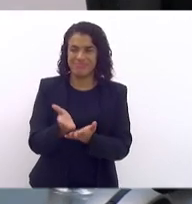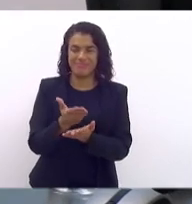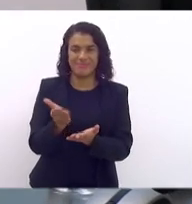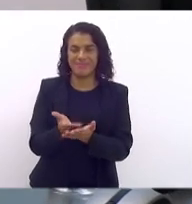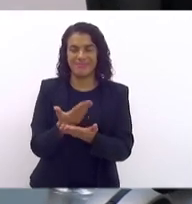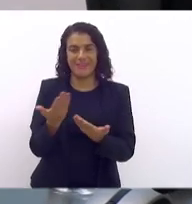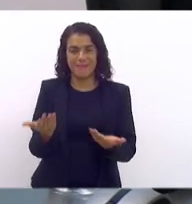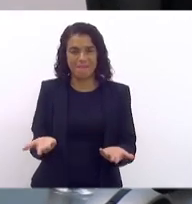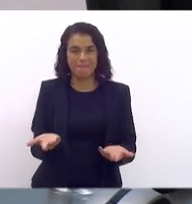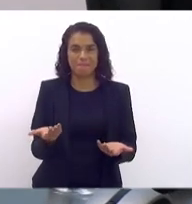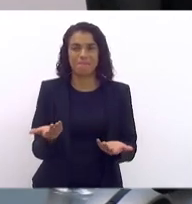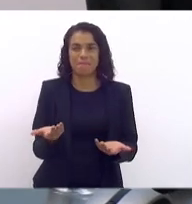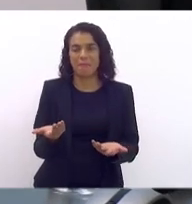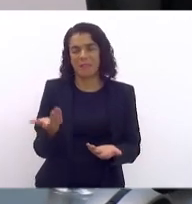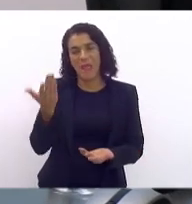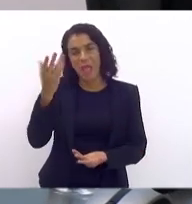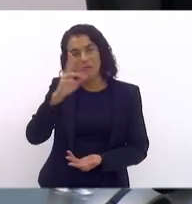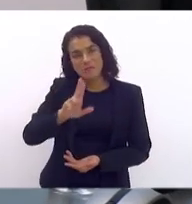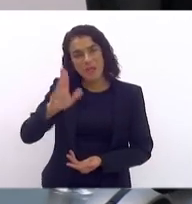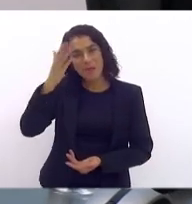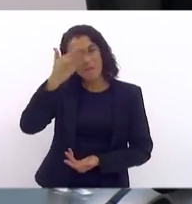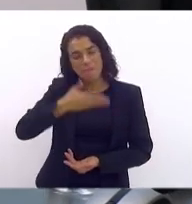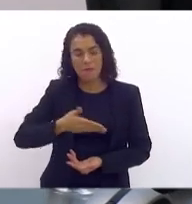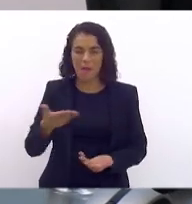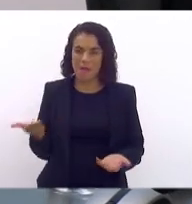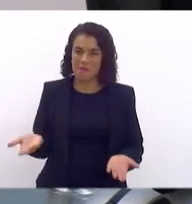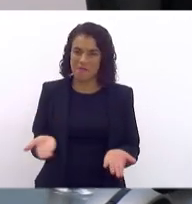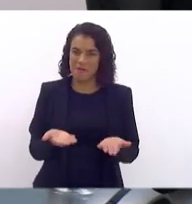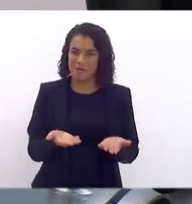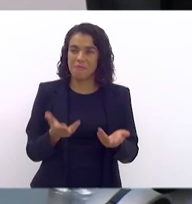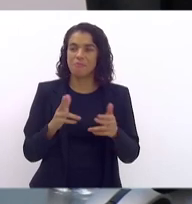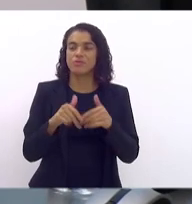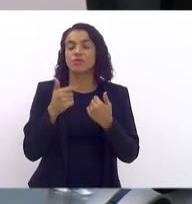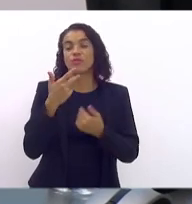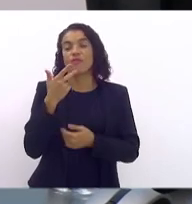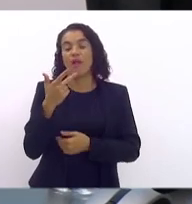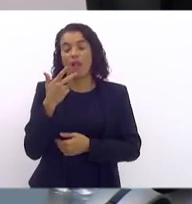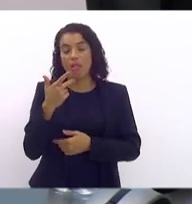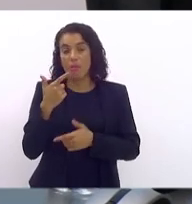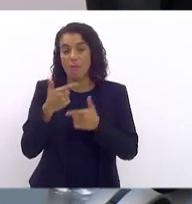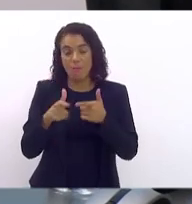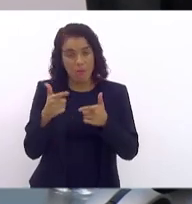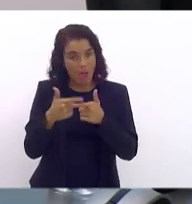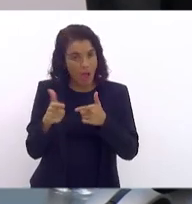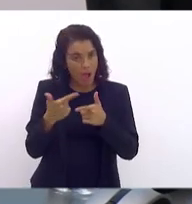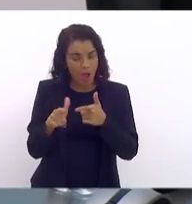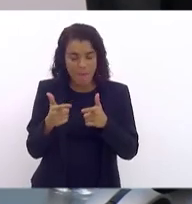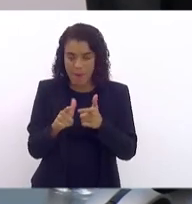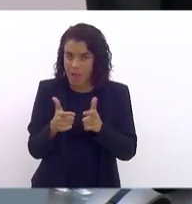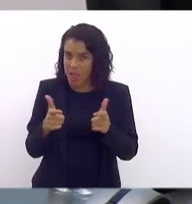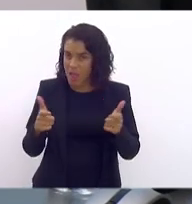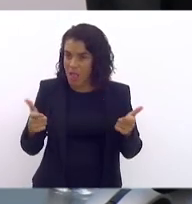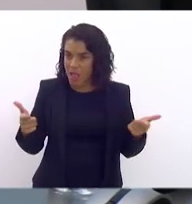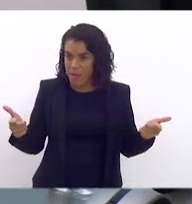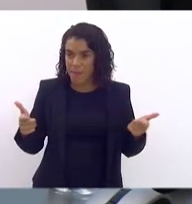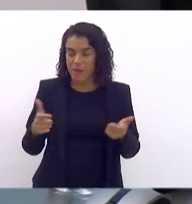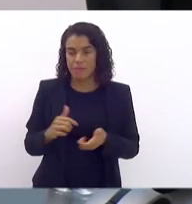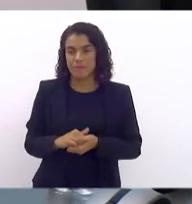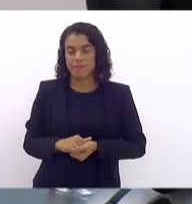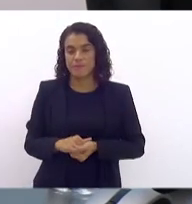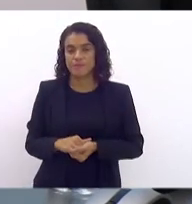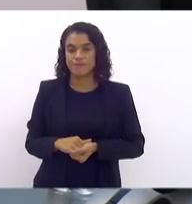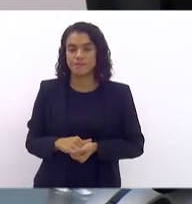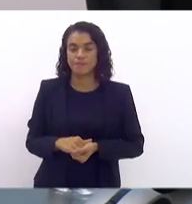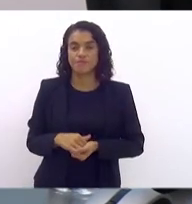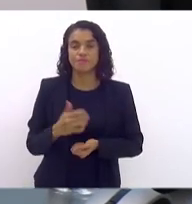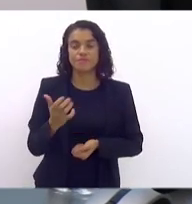indícios e como provas por isso que eu tô falando do tamanho da Bola de Neve que pode se gerar a partir disso e eu